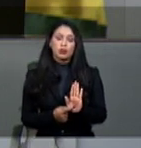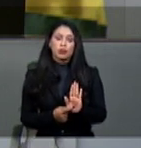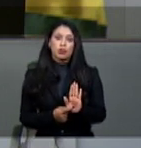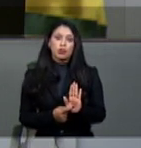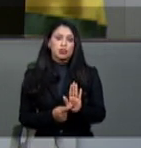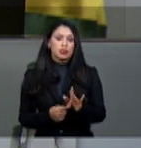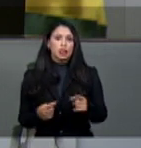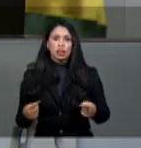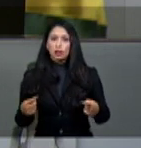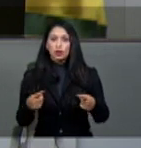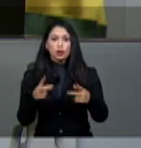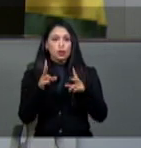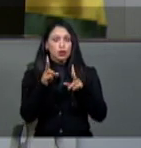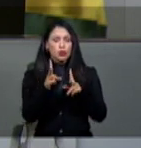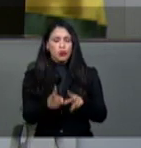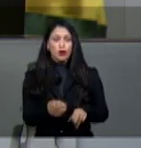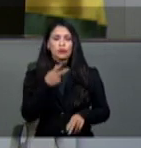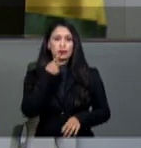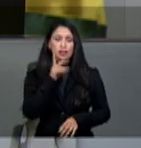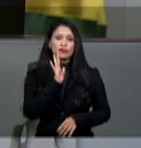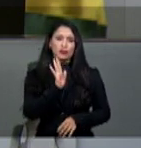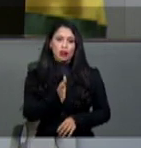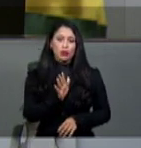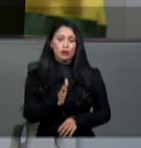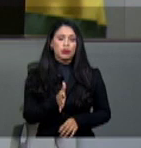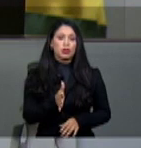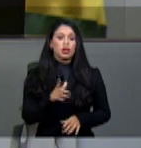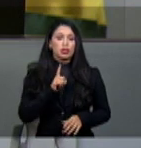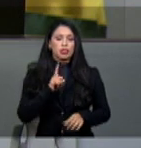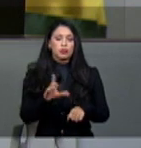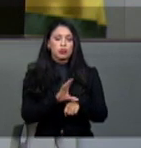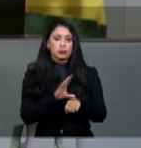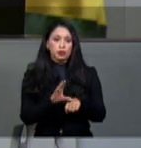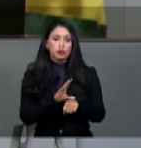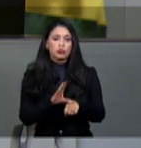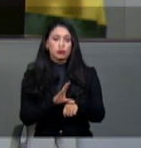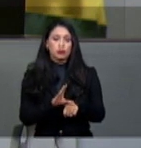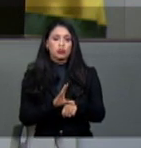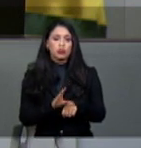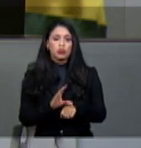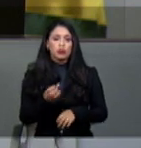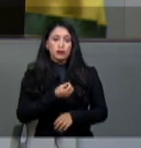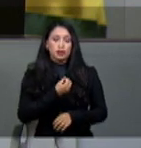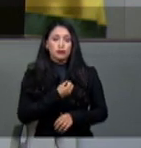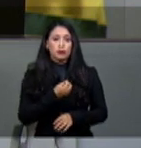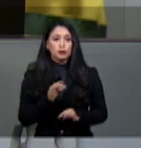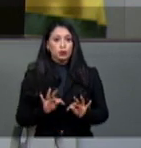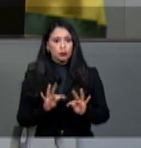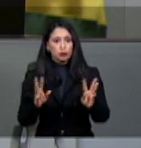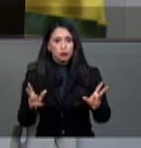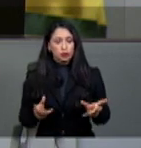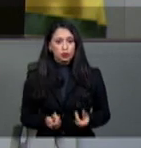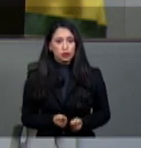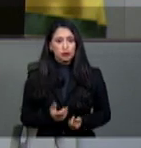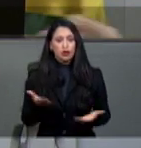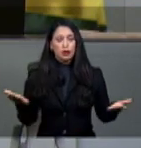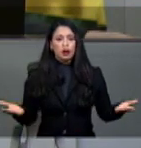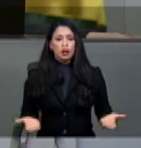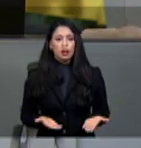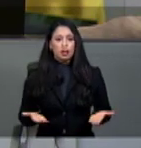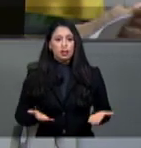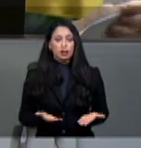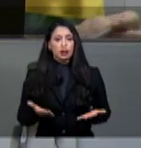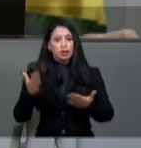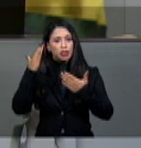acaba de dizer exatamente dentro da possibilidade de nós temos uma constituição experimentada vivida por Oi e eu de imediato faço então